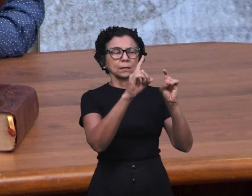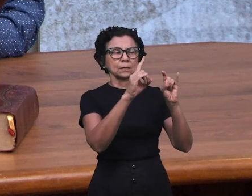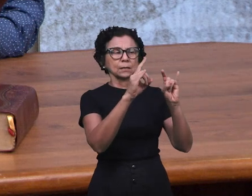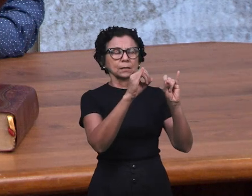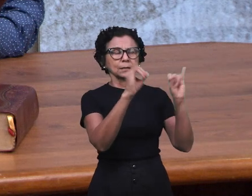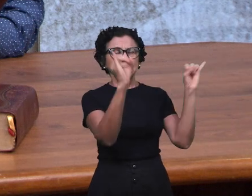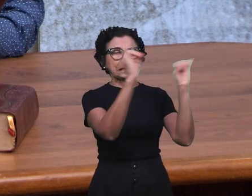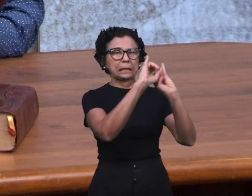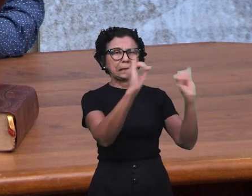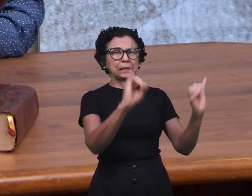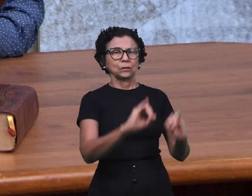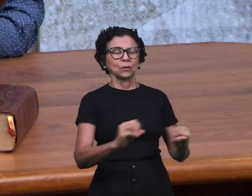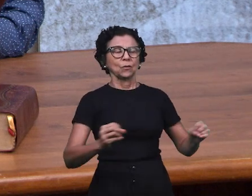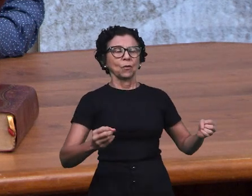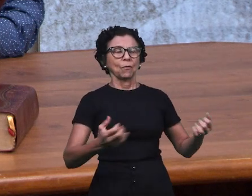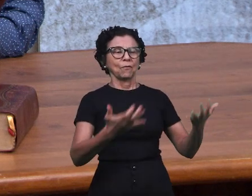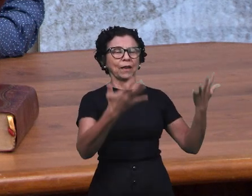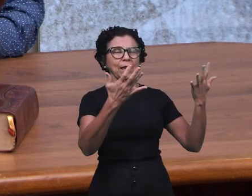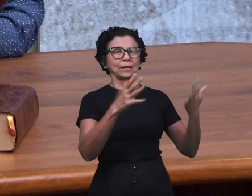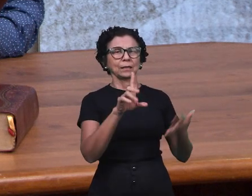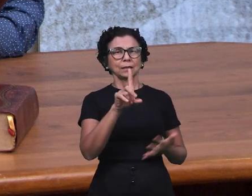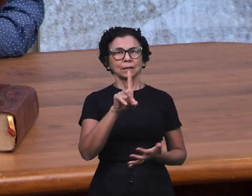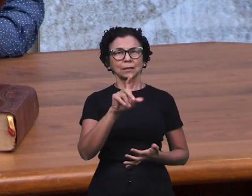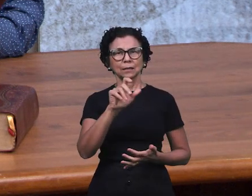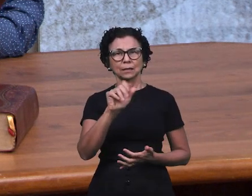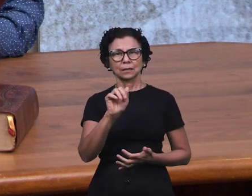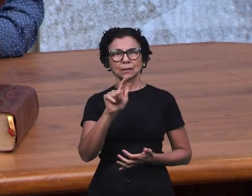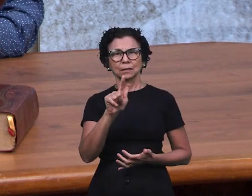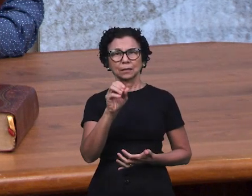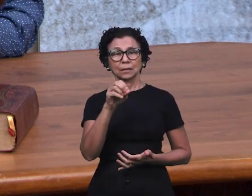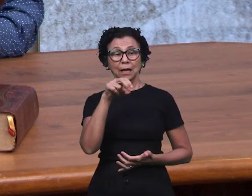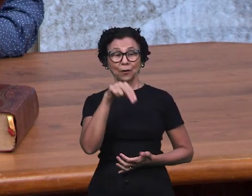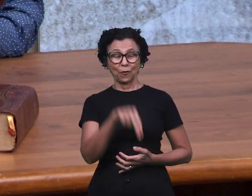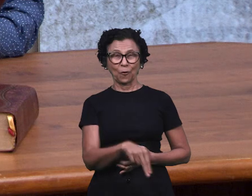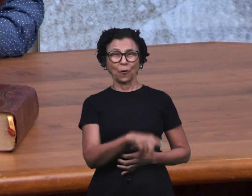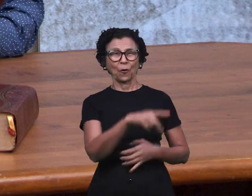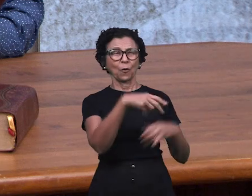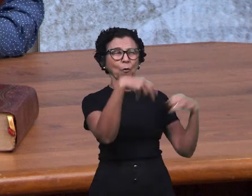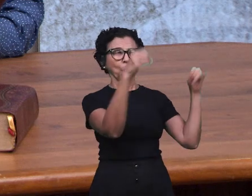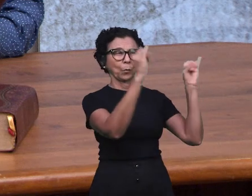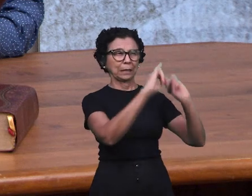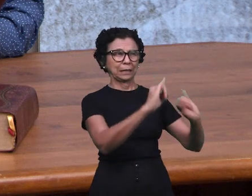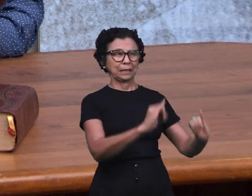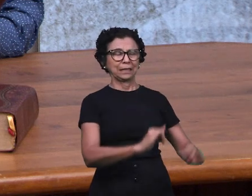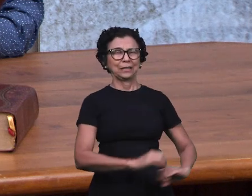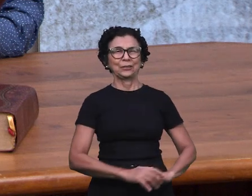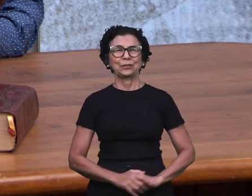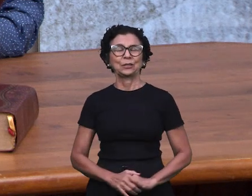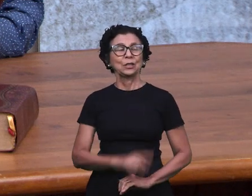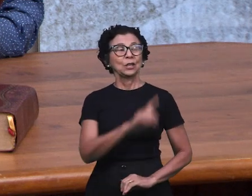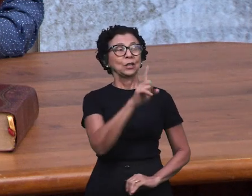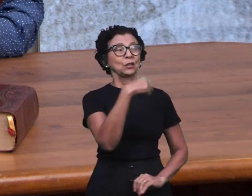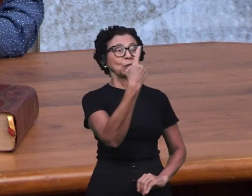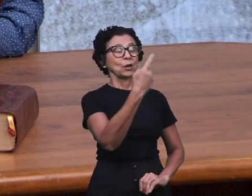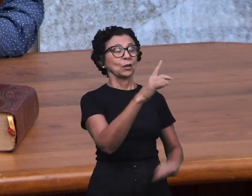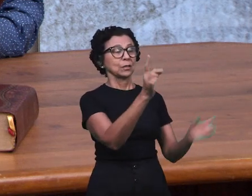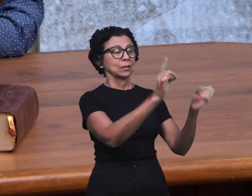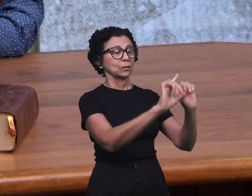se alegrarem e diziam: Nosso Deus nos entregou nas mãos a Sansão, nosso